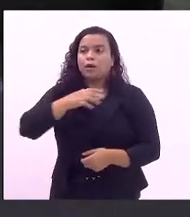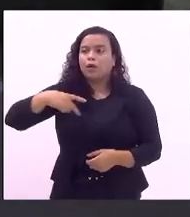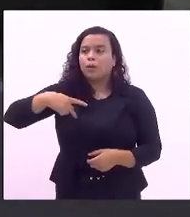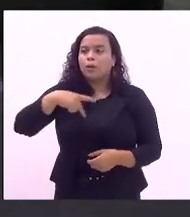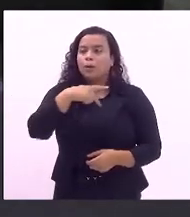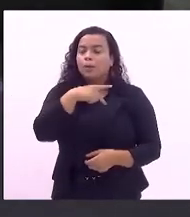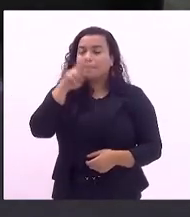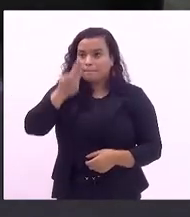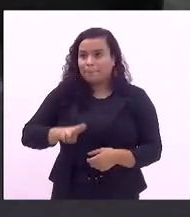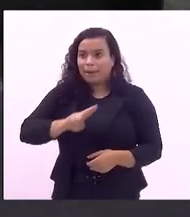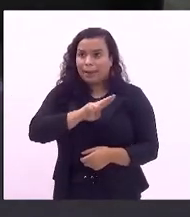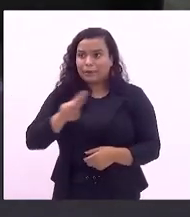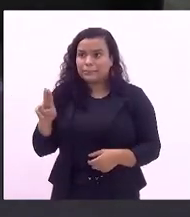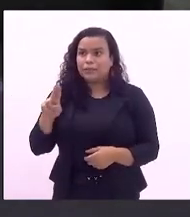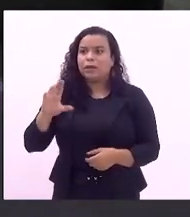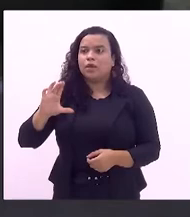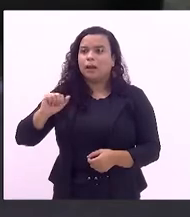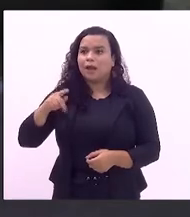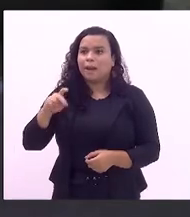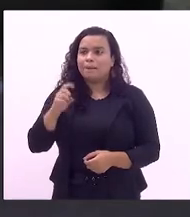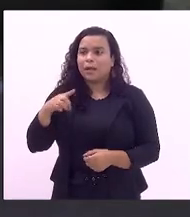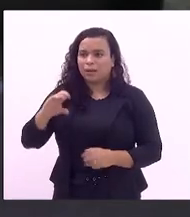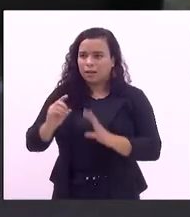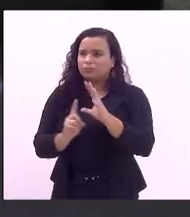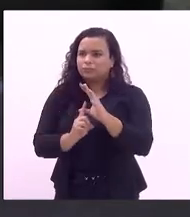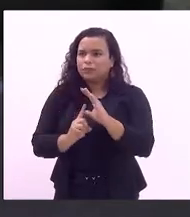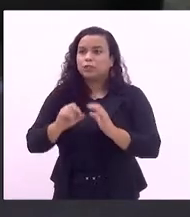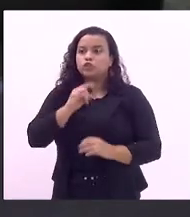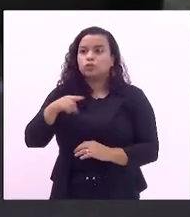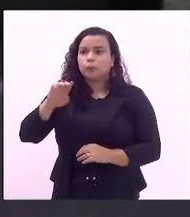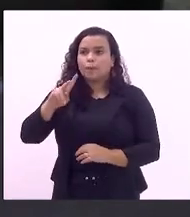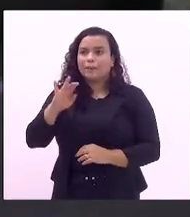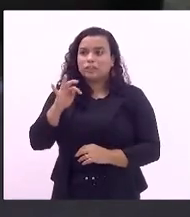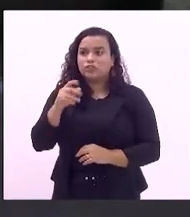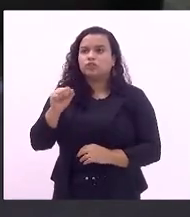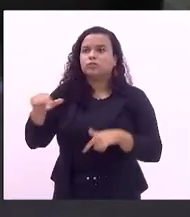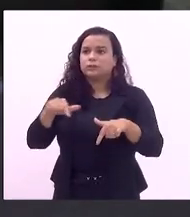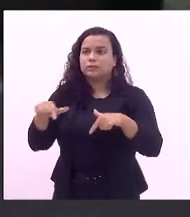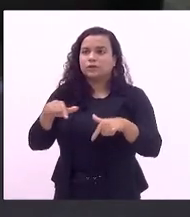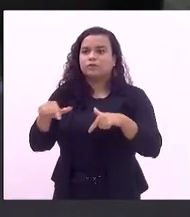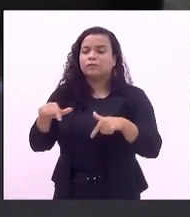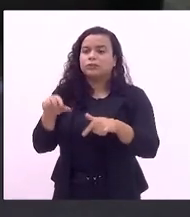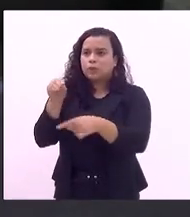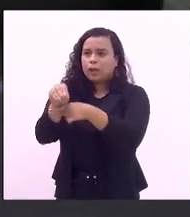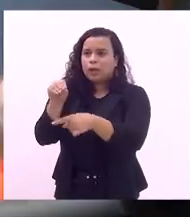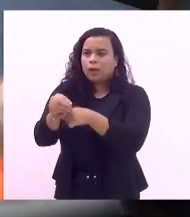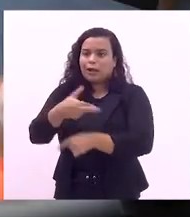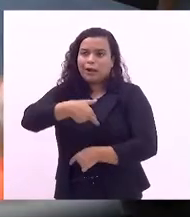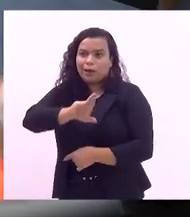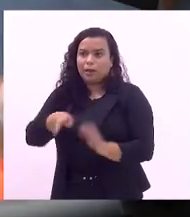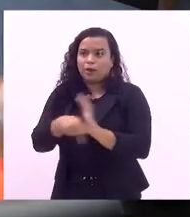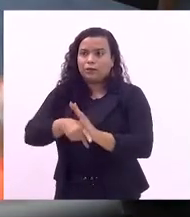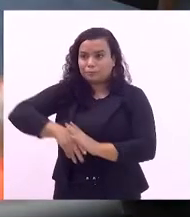Capelão João Batista Alves serviço de assistência religiosa do exército